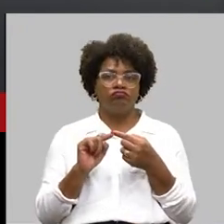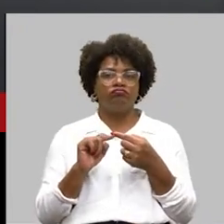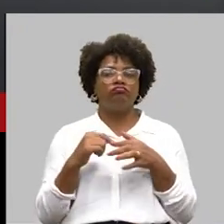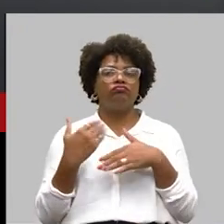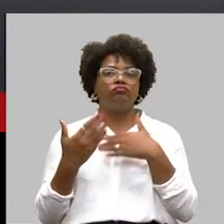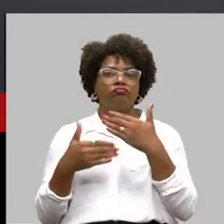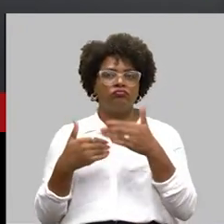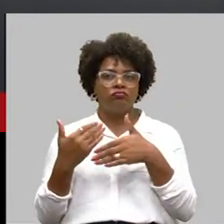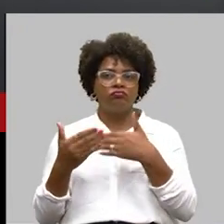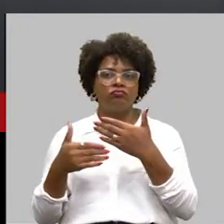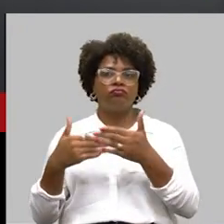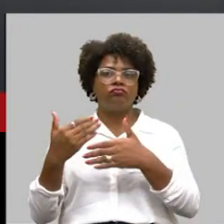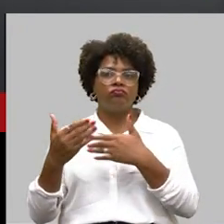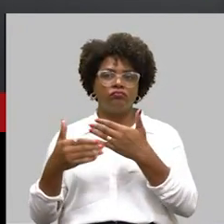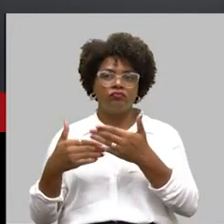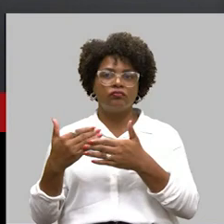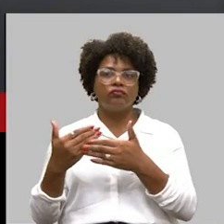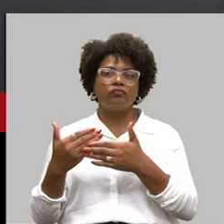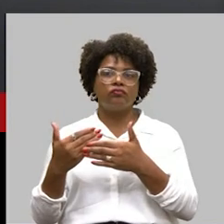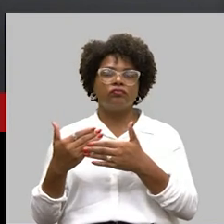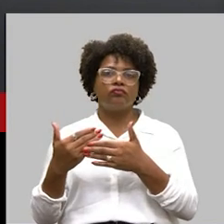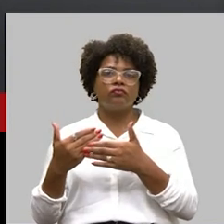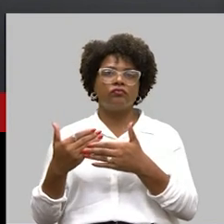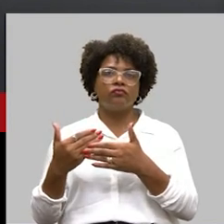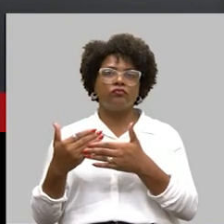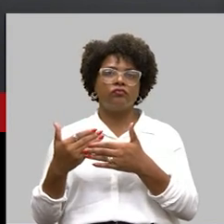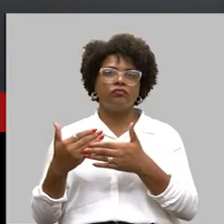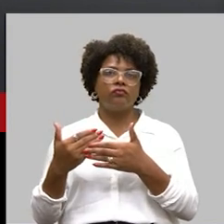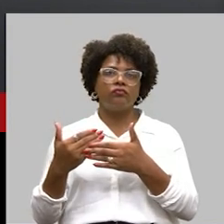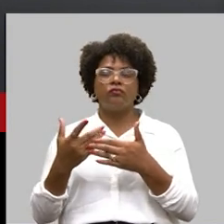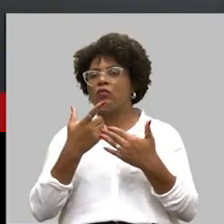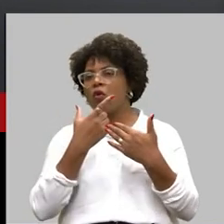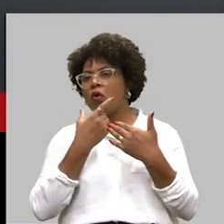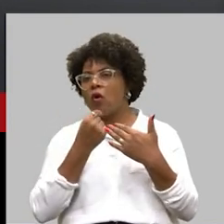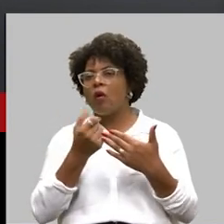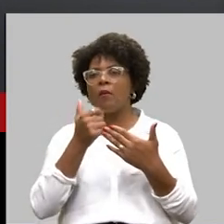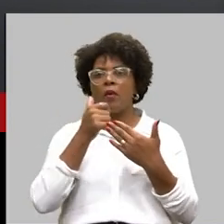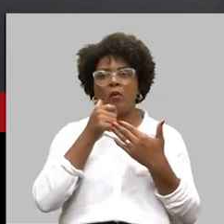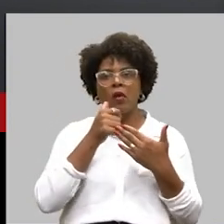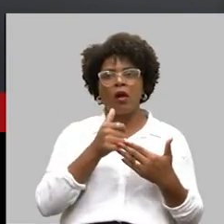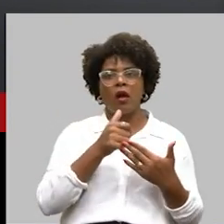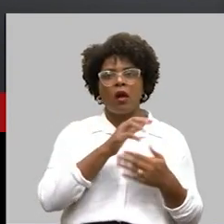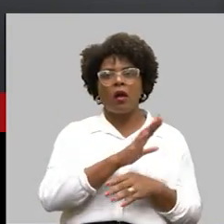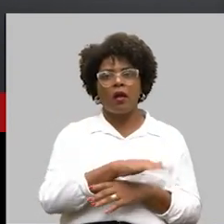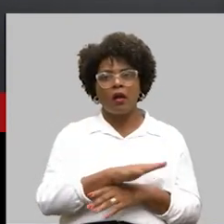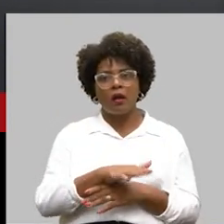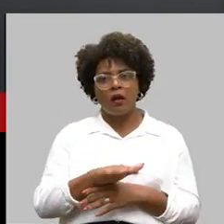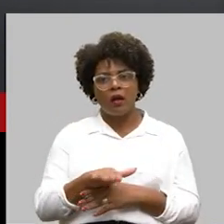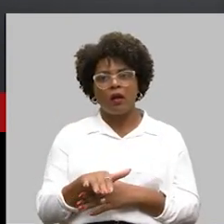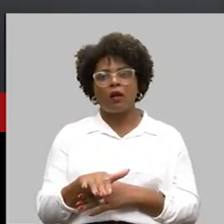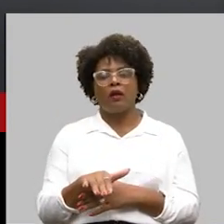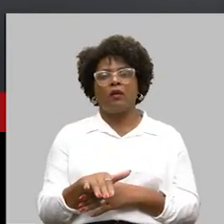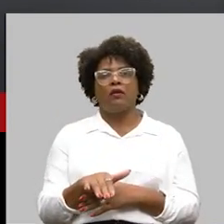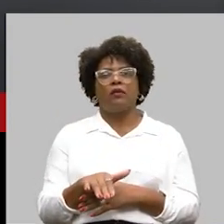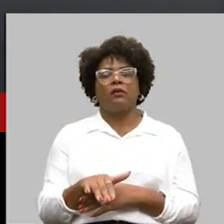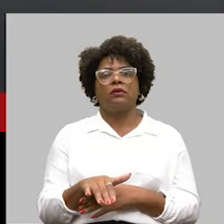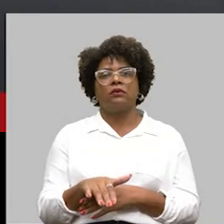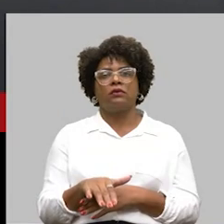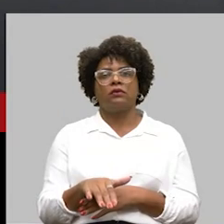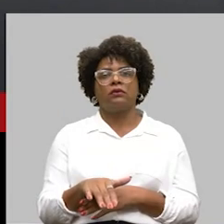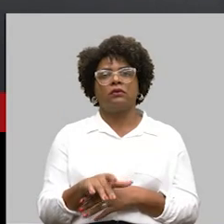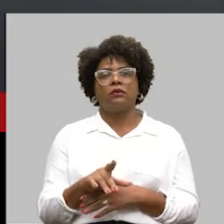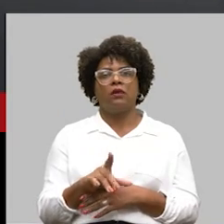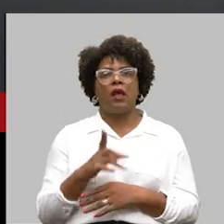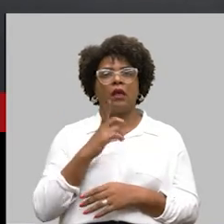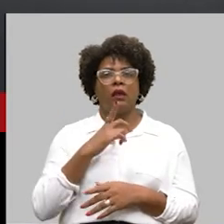crescimento desses homens dessas mulheres das crianças que né que que faz essa